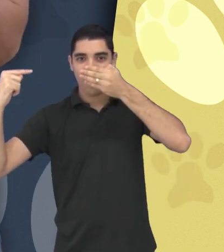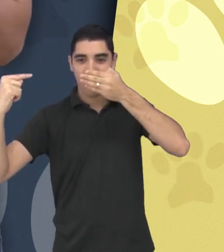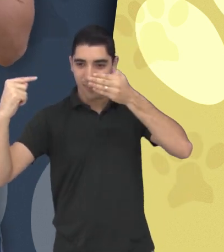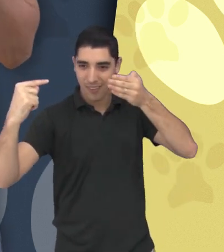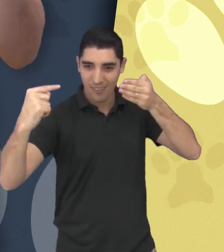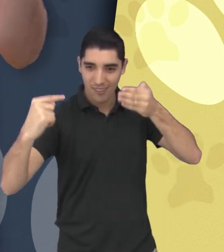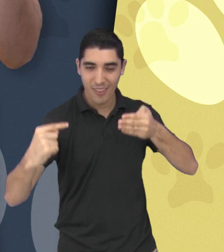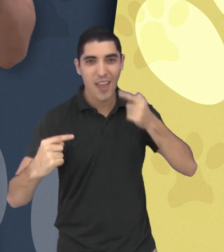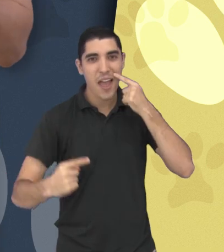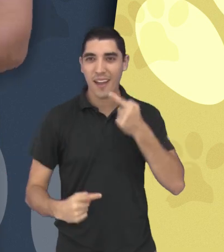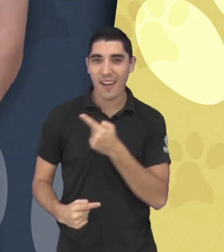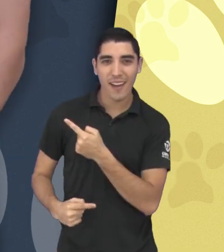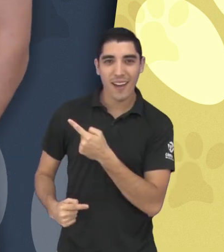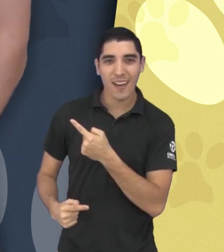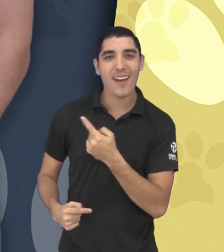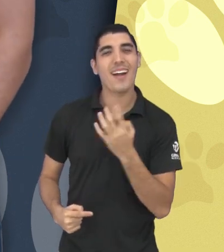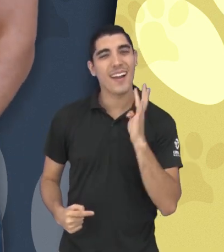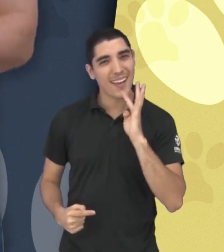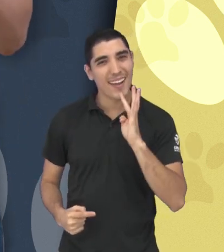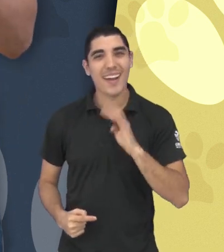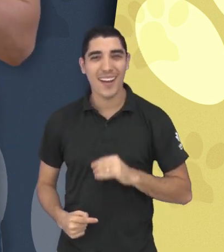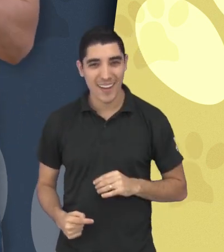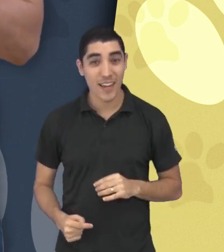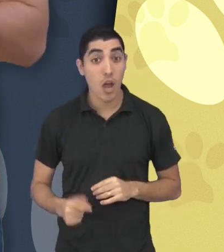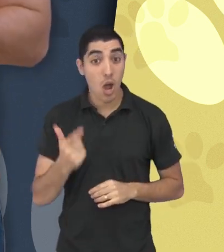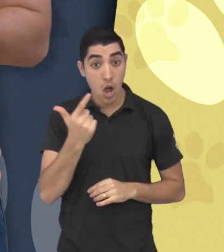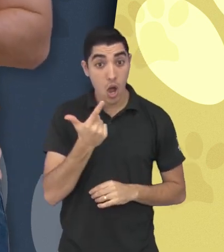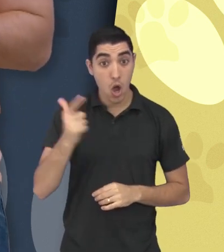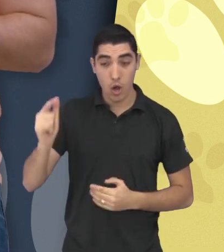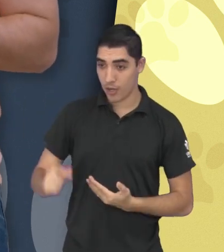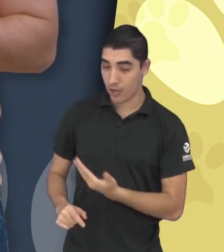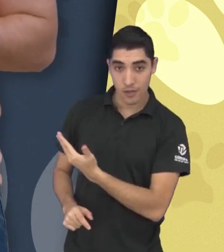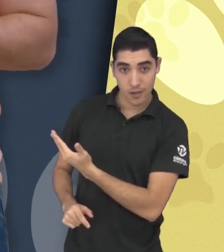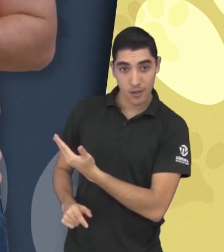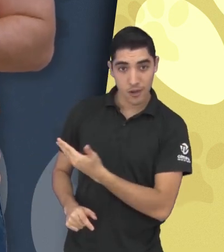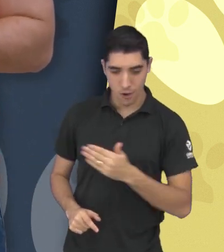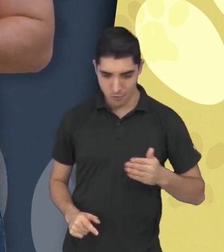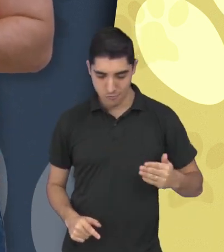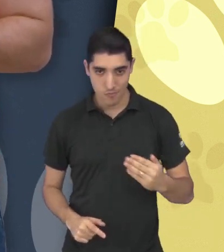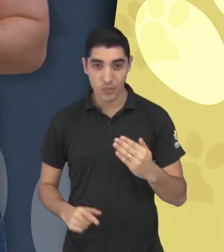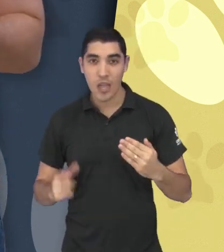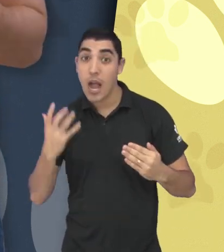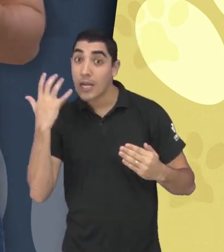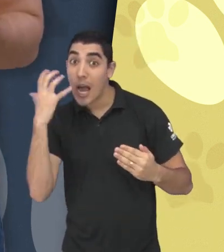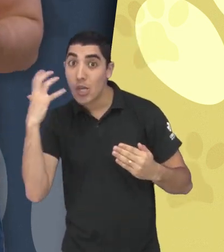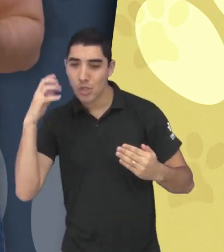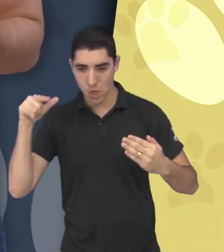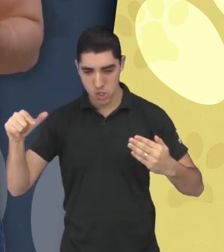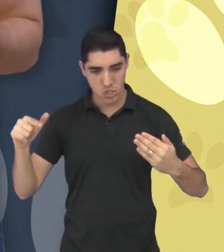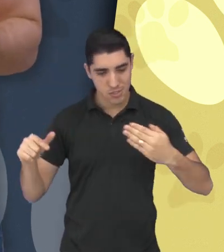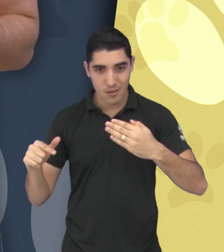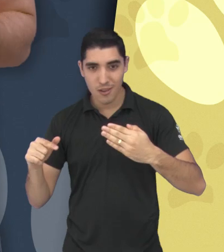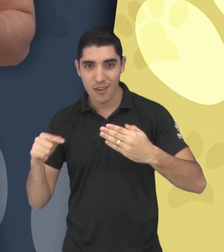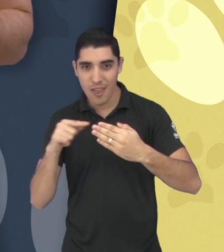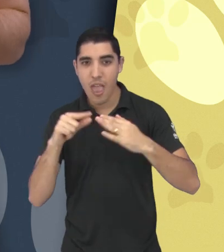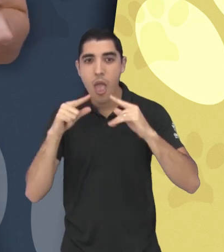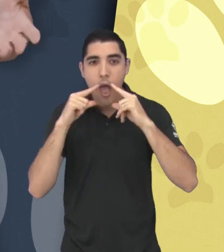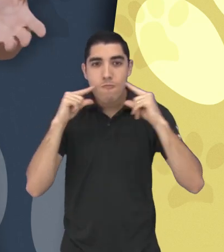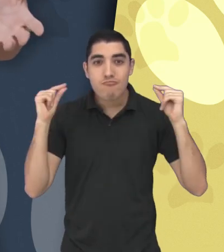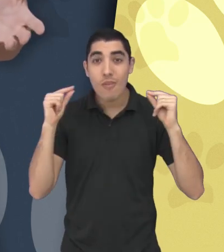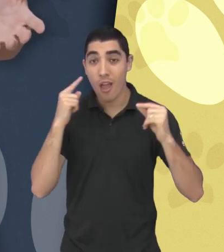para o outro, de um lado para o outro. Já a interação deste filhotão de boxer com as carpas foi